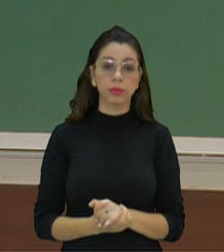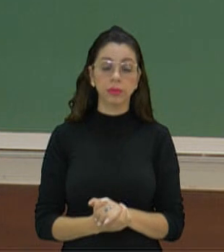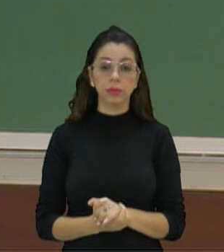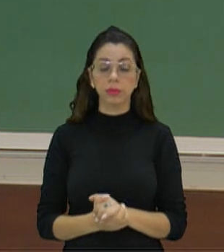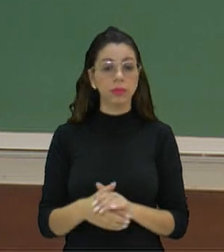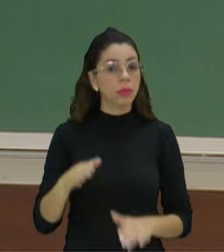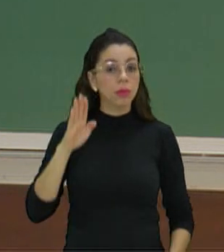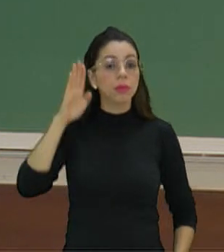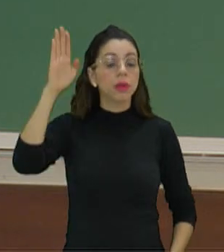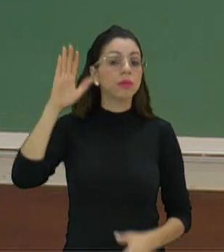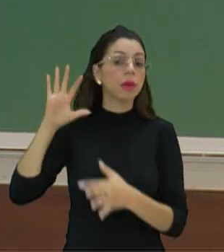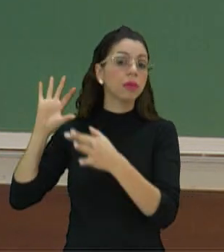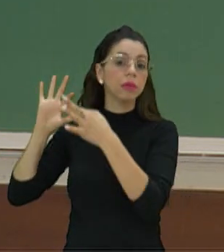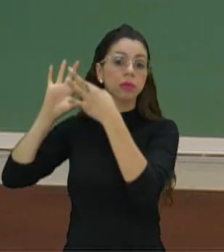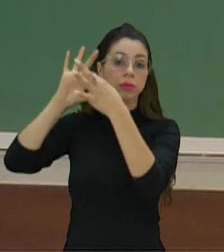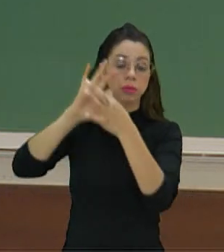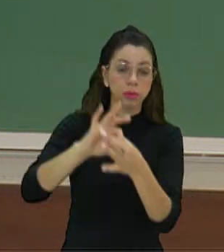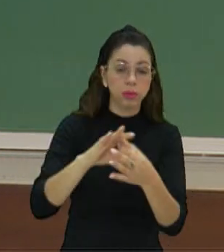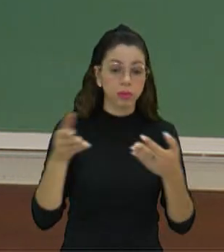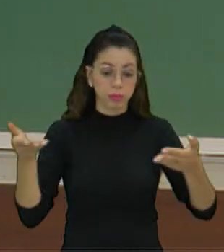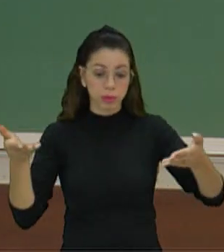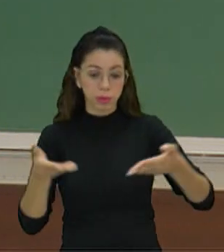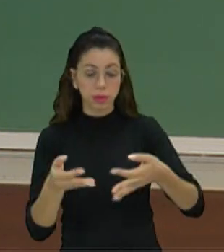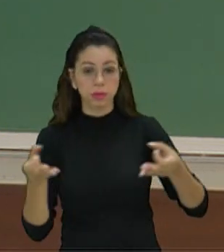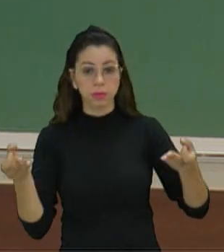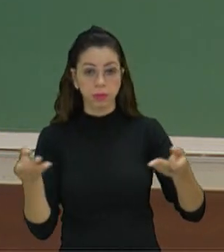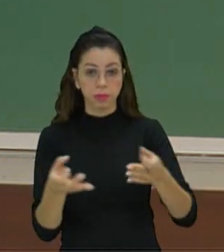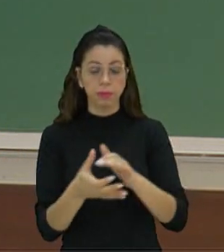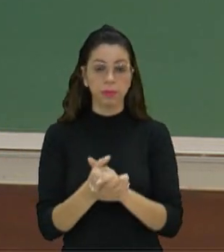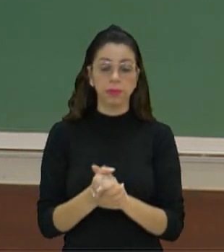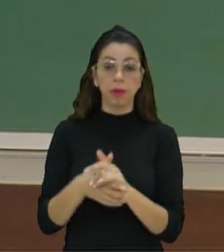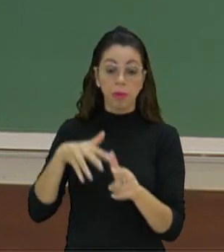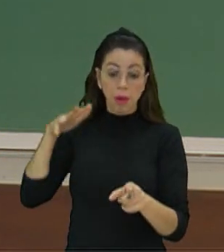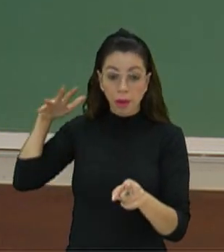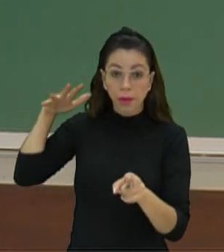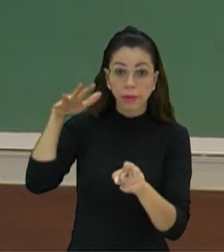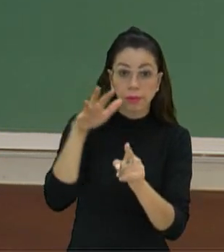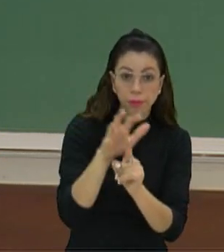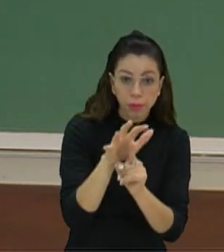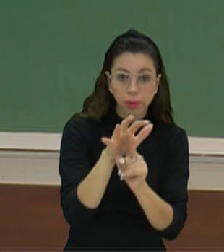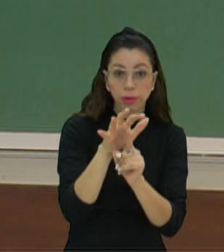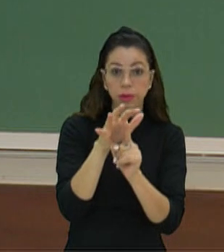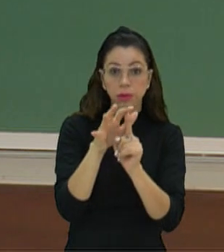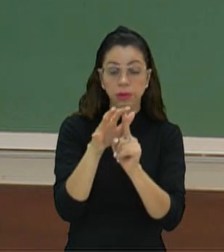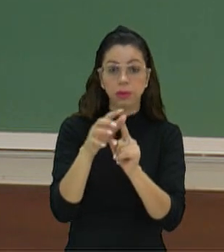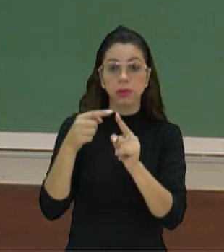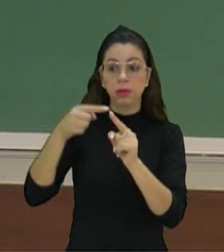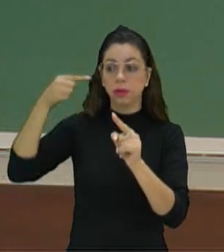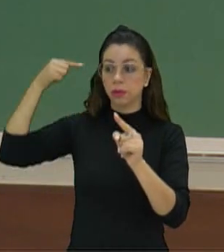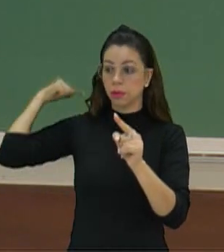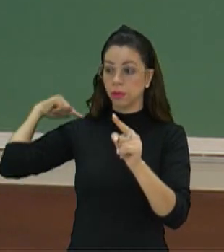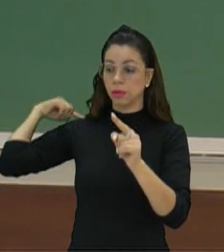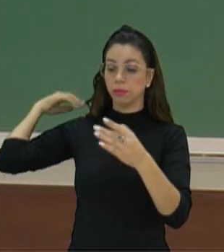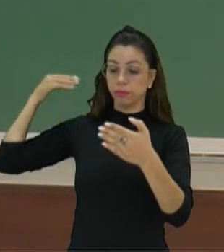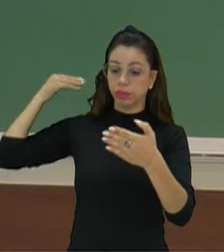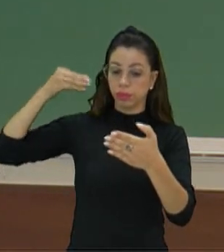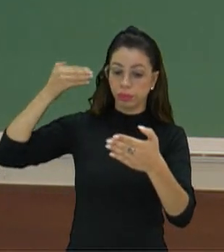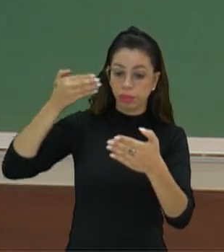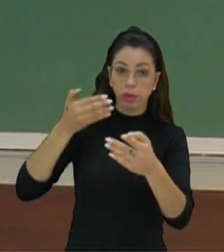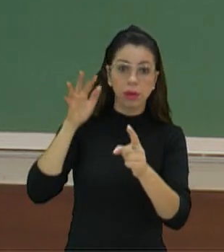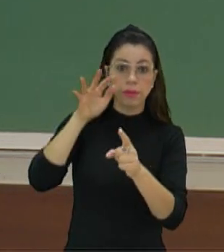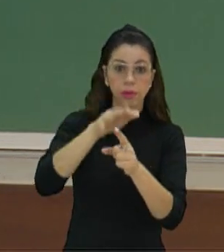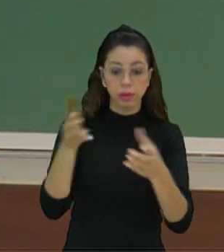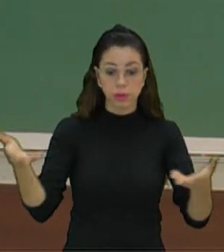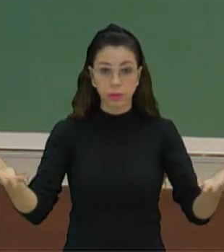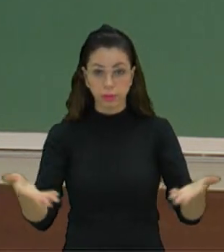principal contexto do presente perfeito, né? Você vê o resultado de uma ação do passado no presente.